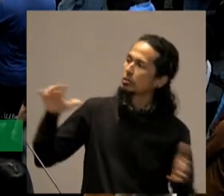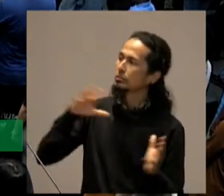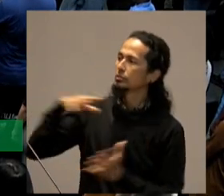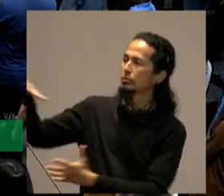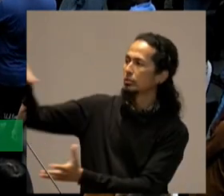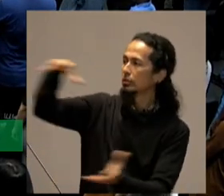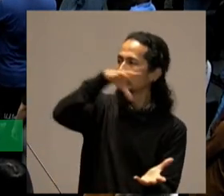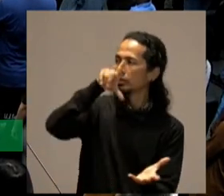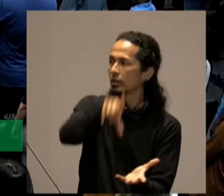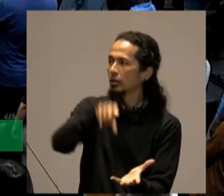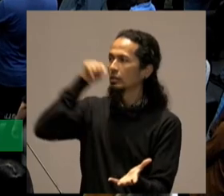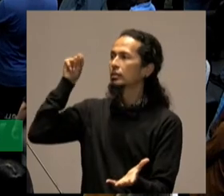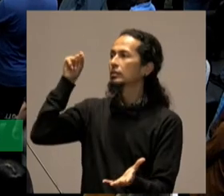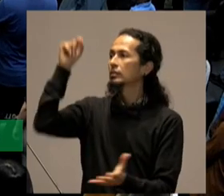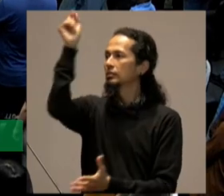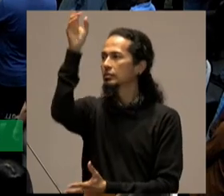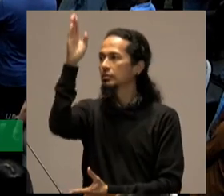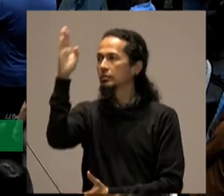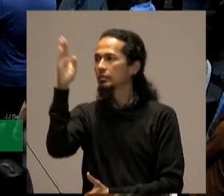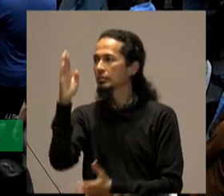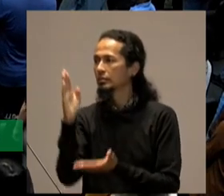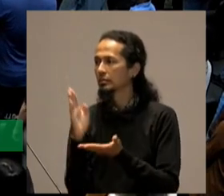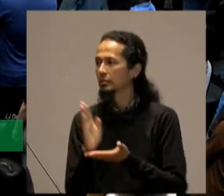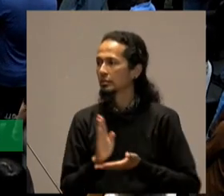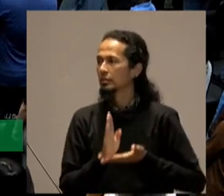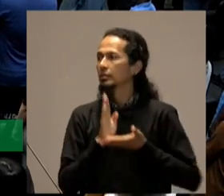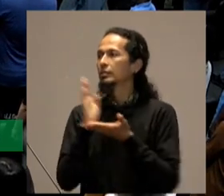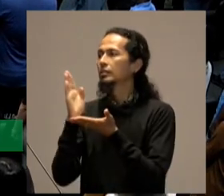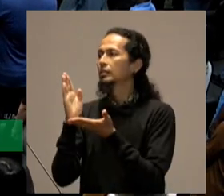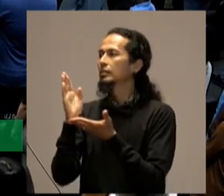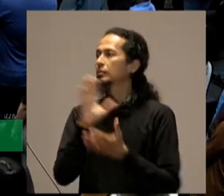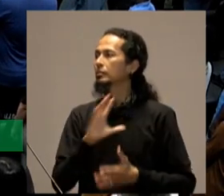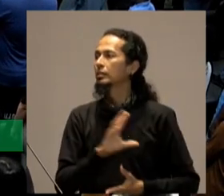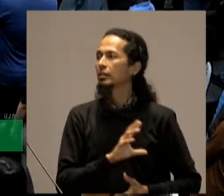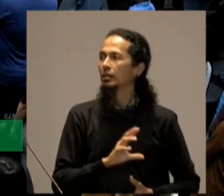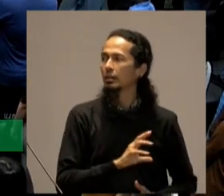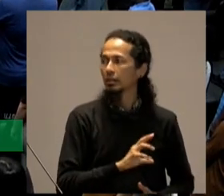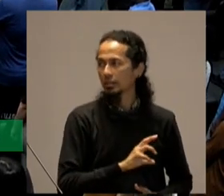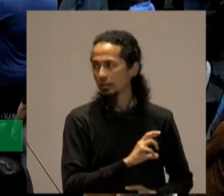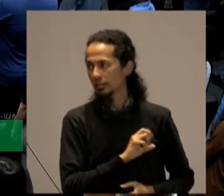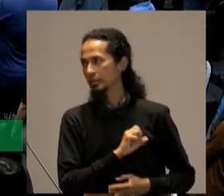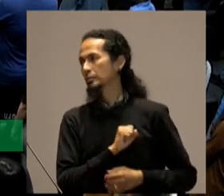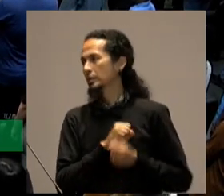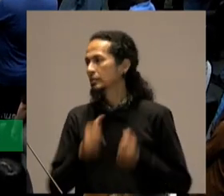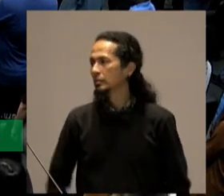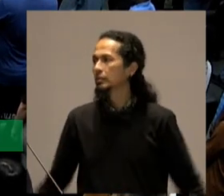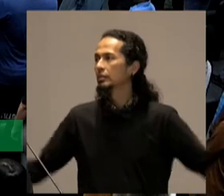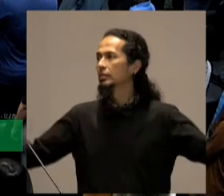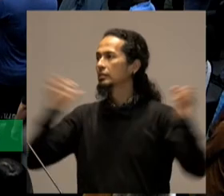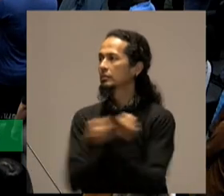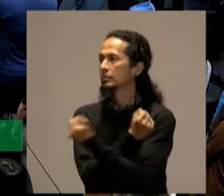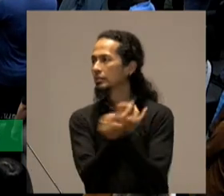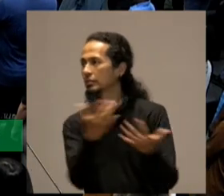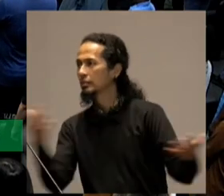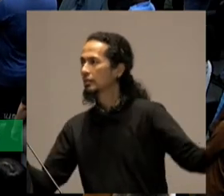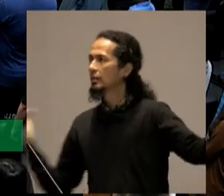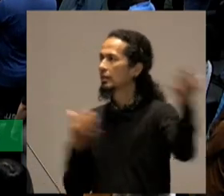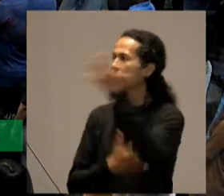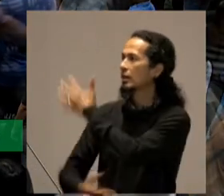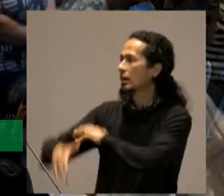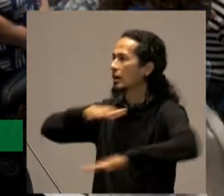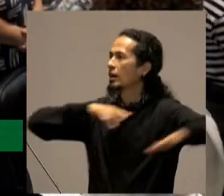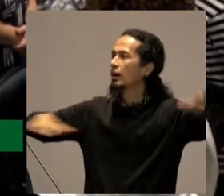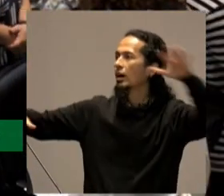essa grandeza, terra adorada, entre outras mil és tu, Brasil, a pátria amada,